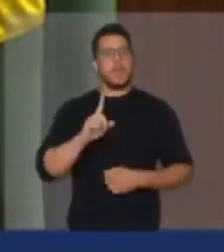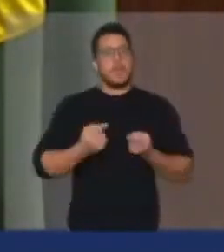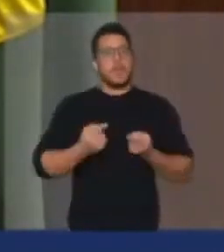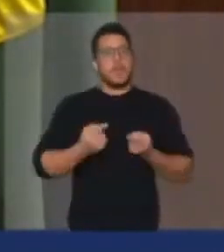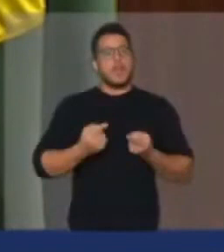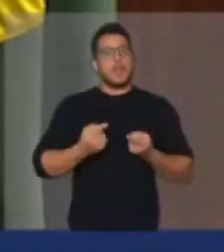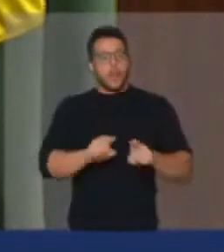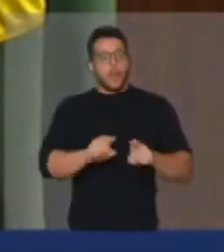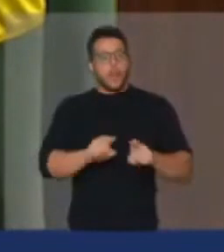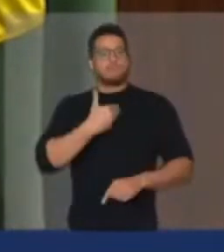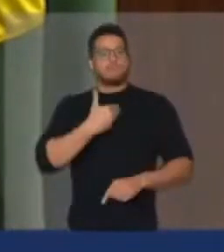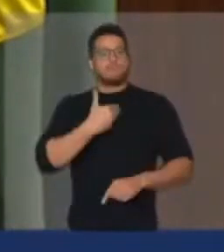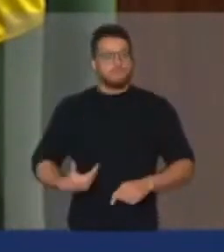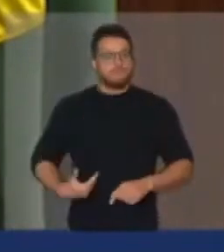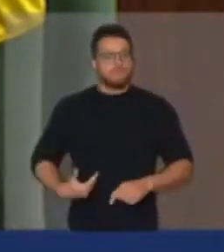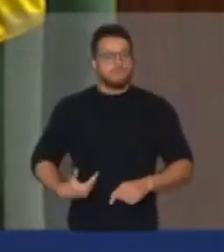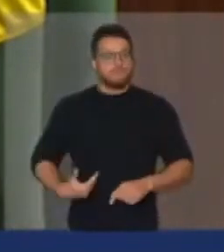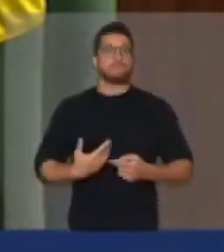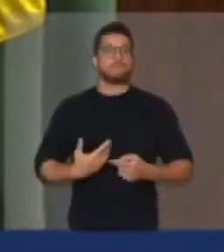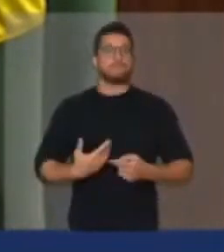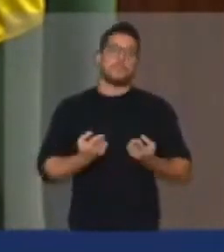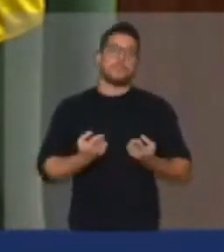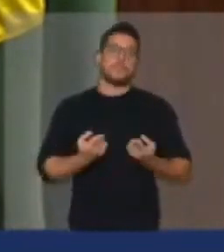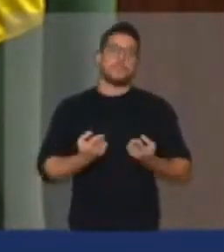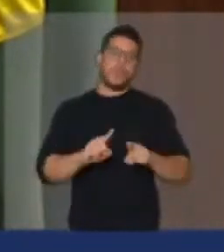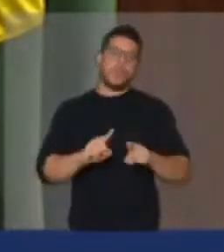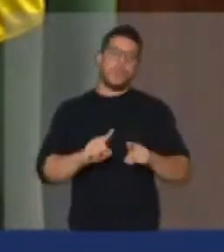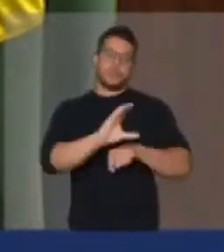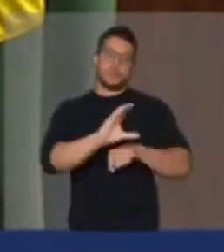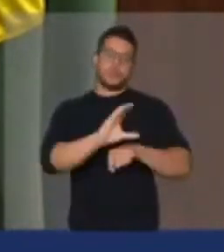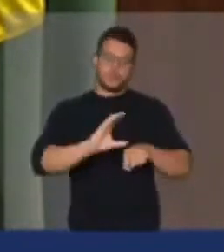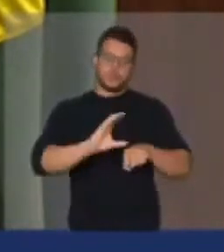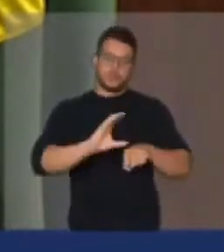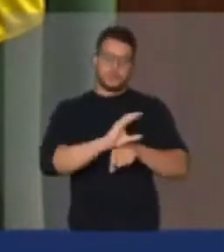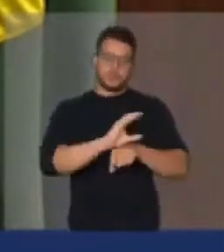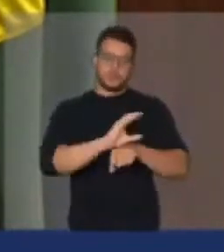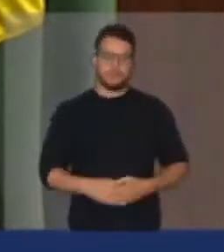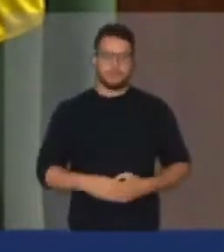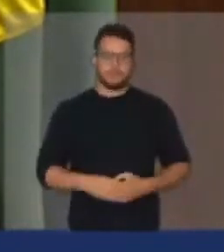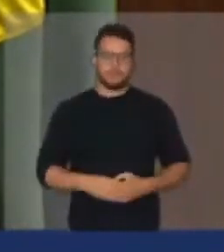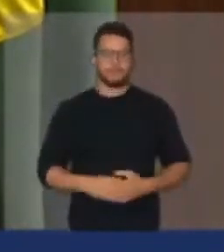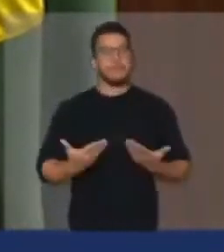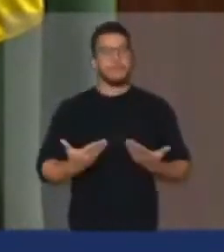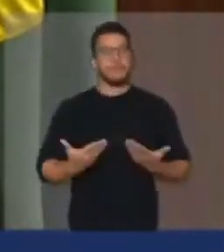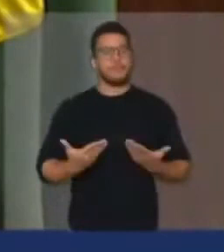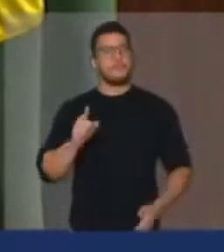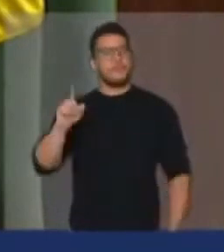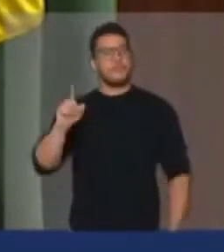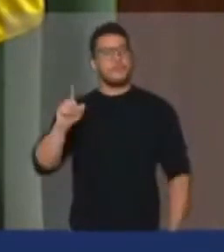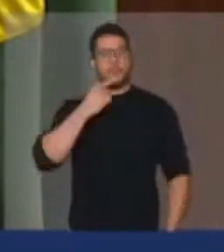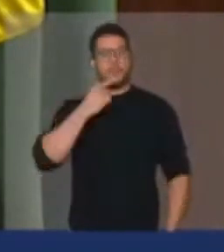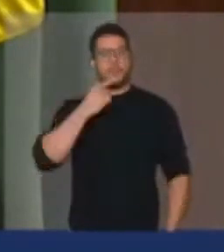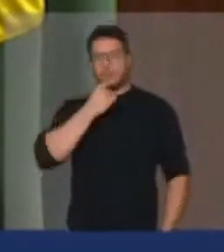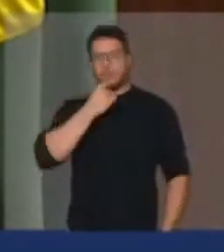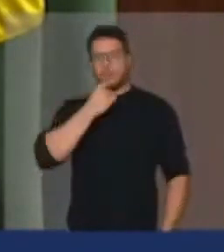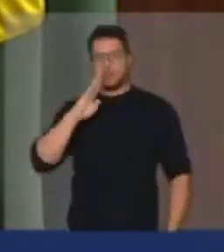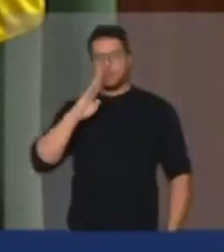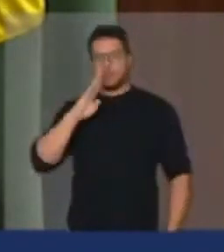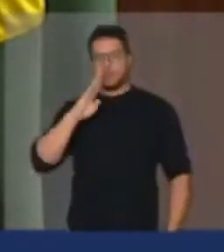Democrático de Direito, que afronta a Constituição. Esse cidadão envergonha o